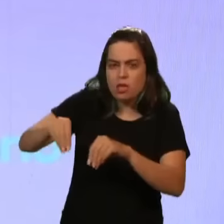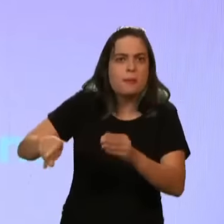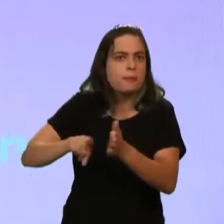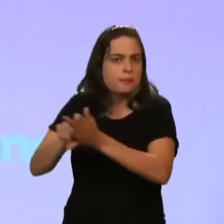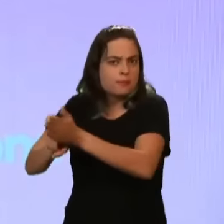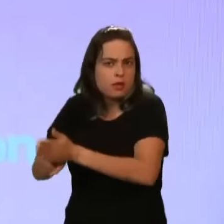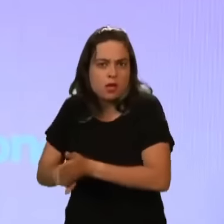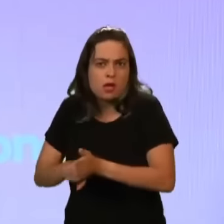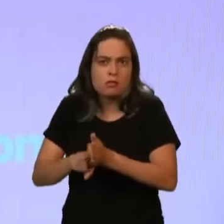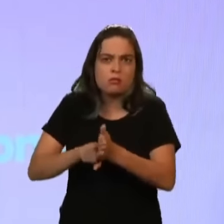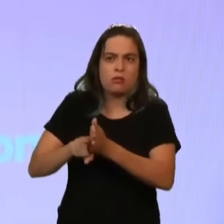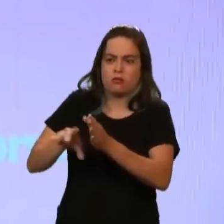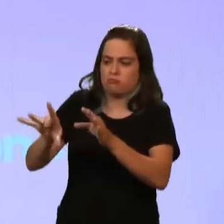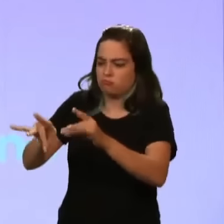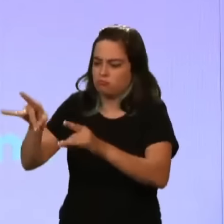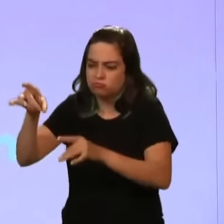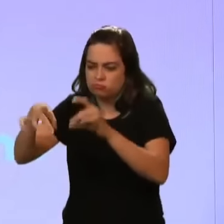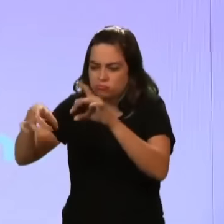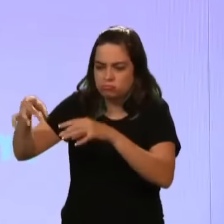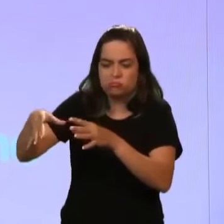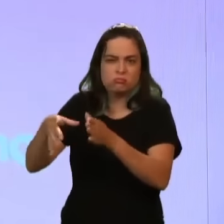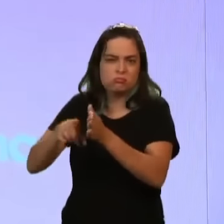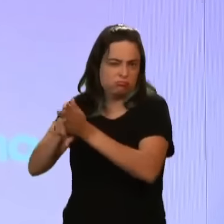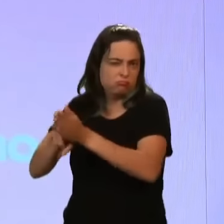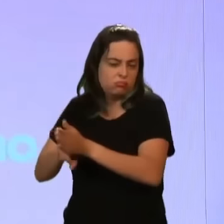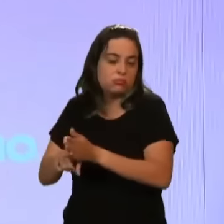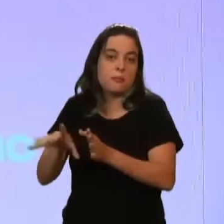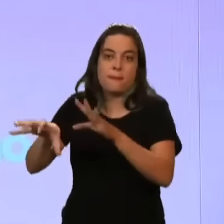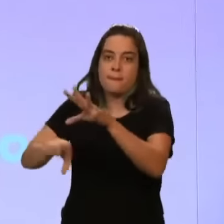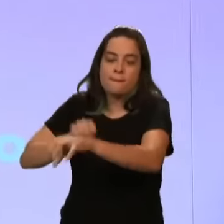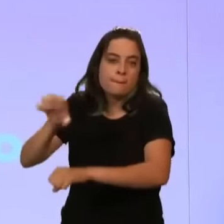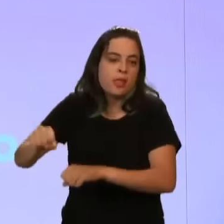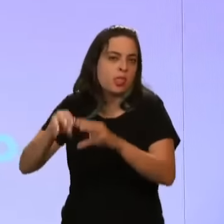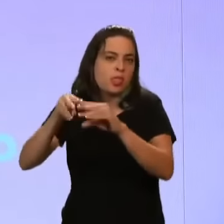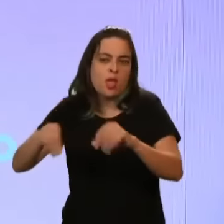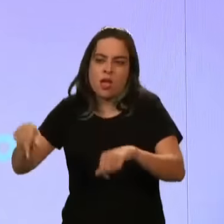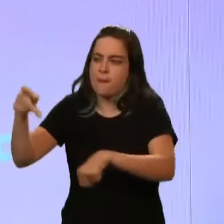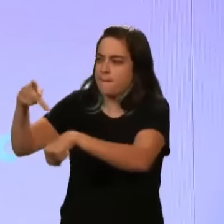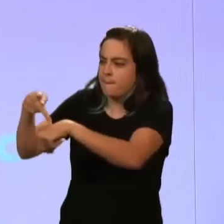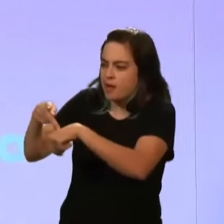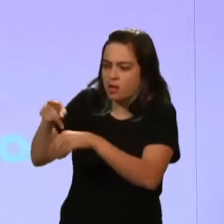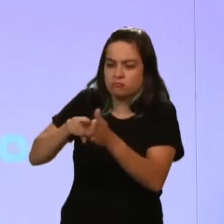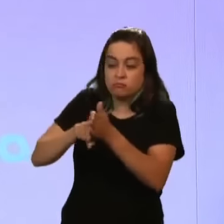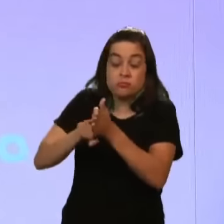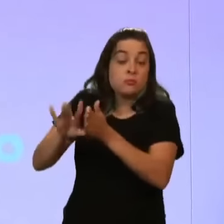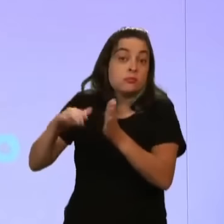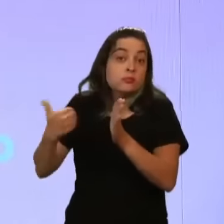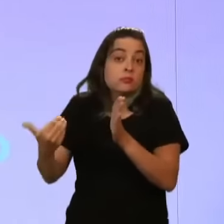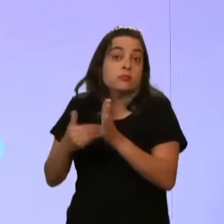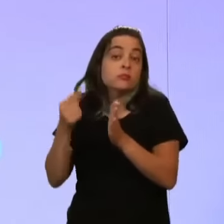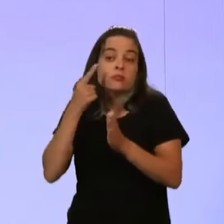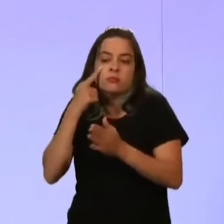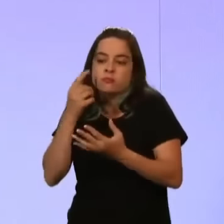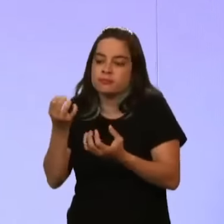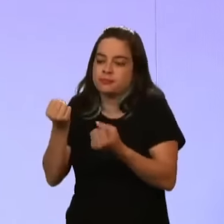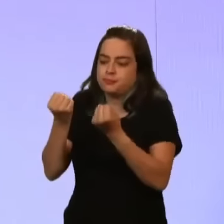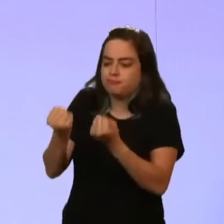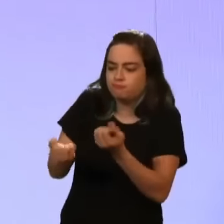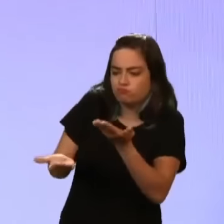pesquisas e exames, né, no solo. Então eles reúnem terra, reúnem pedras, né, eles medem o cascalho pelo